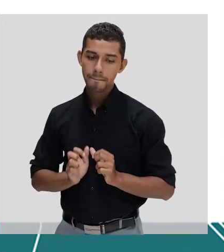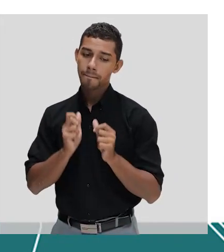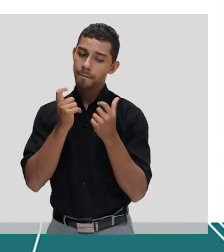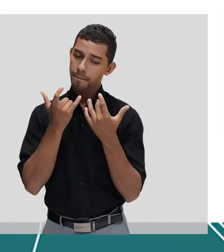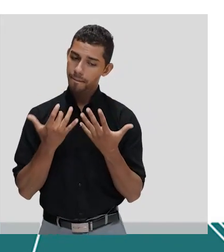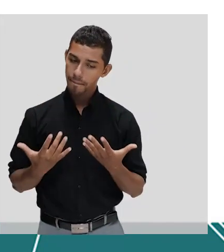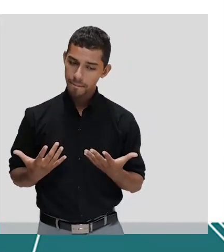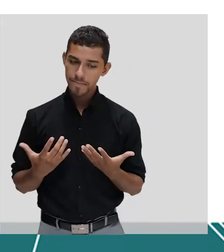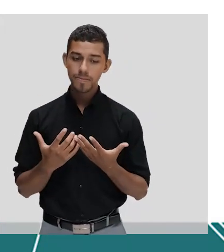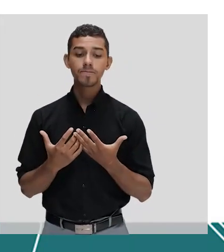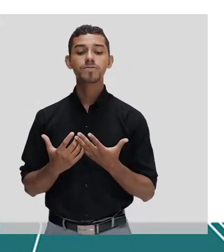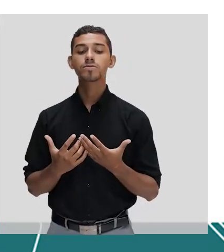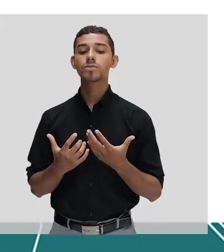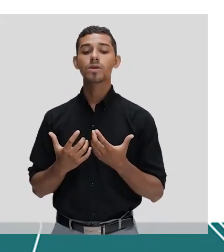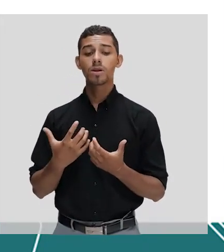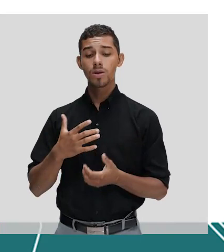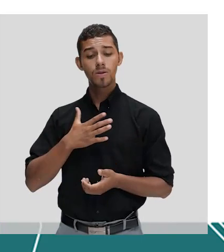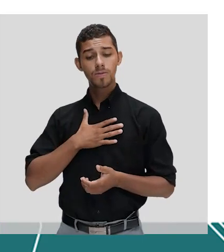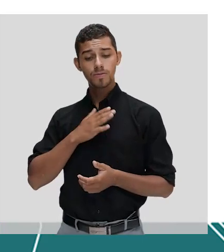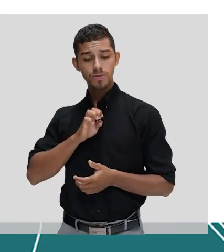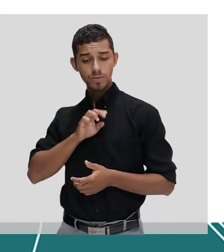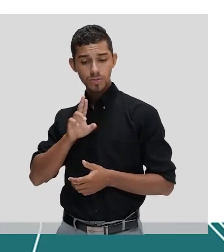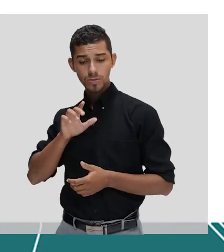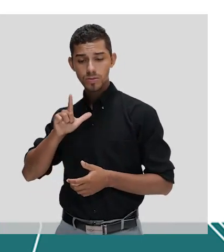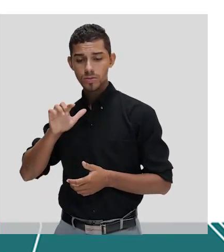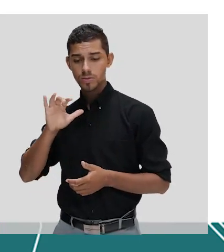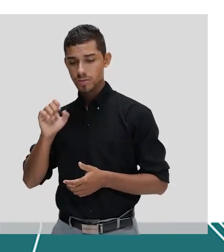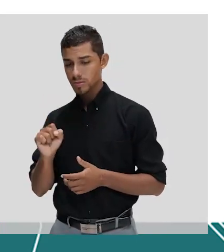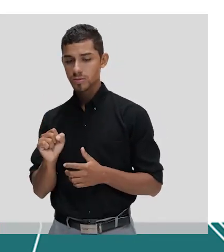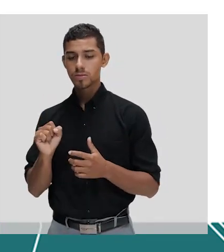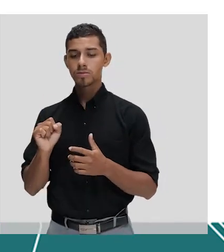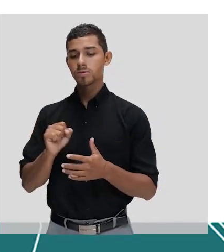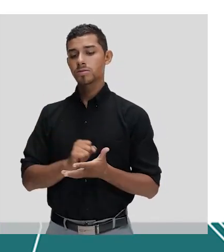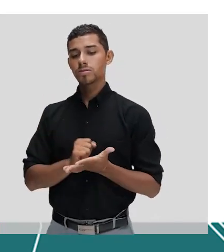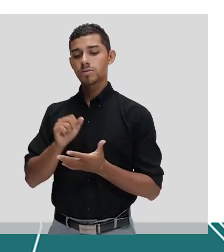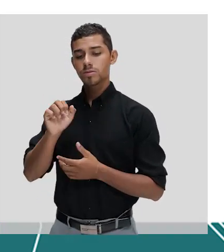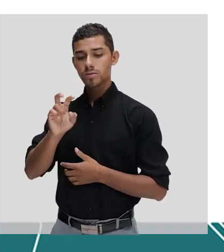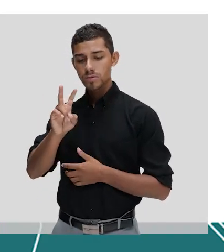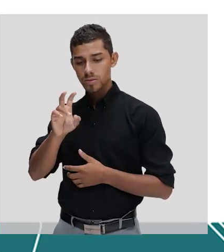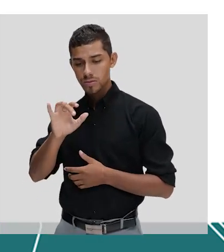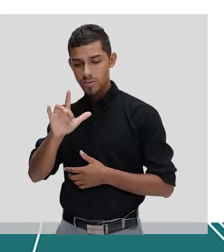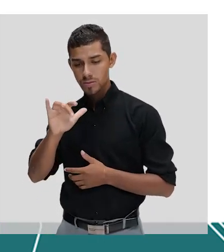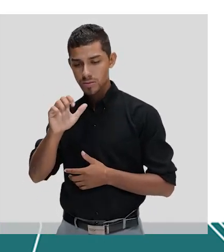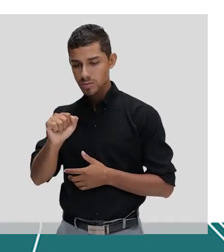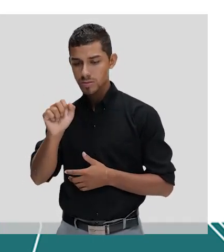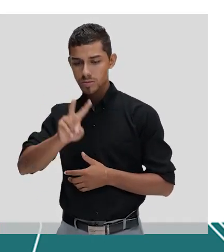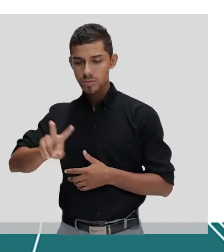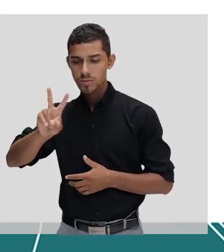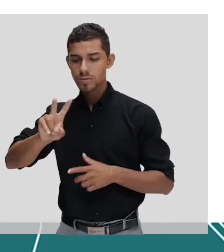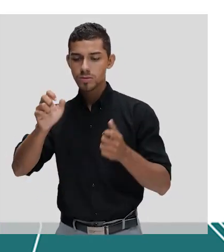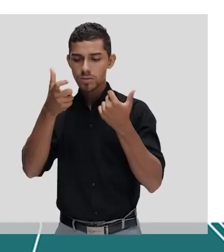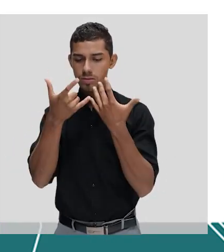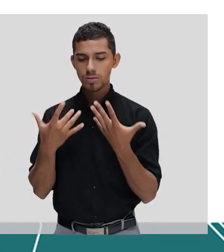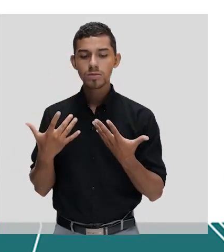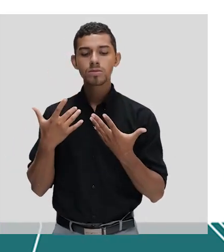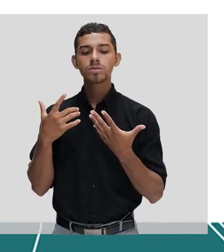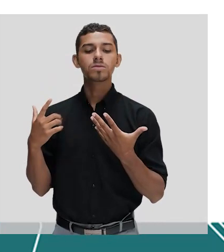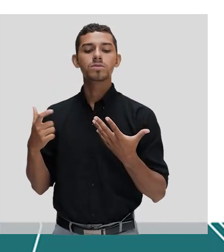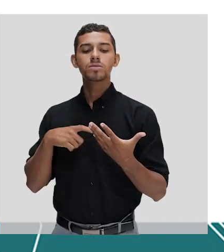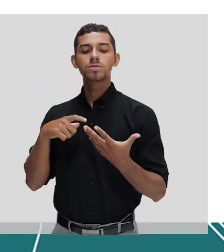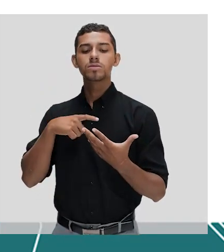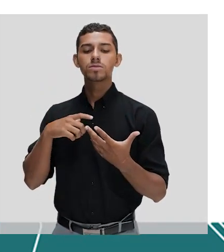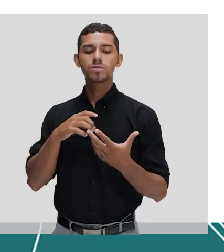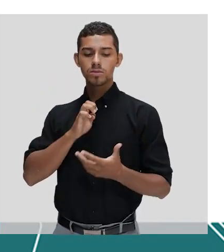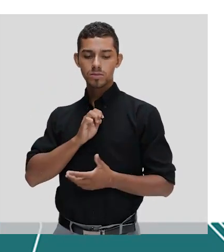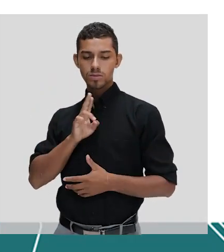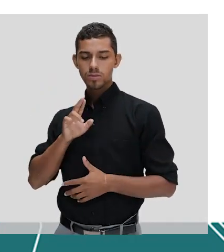Falando ao outro, o eu lírico revela-se vocalizando um desejo que remete ao. Quando eu falo eu lírico,